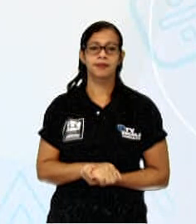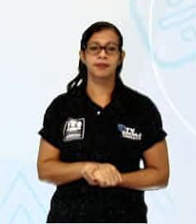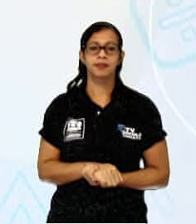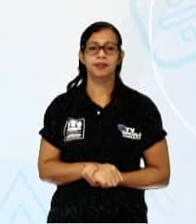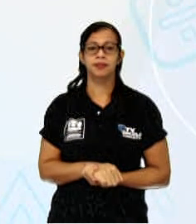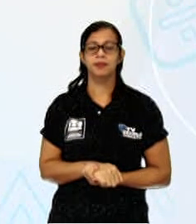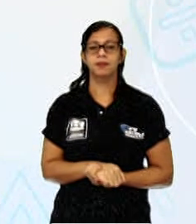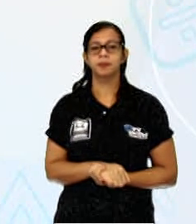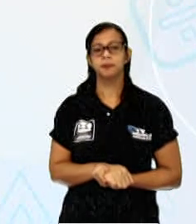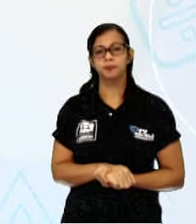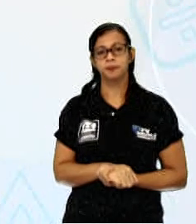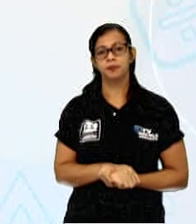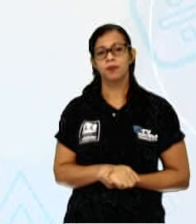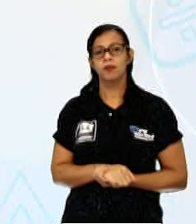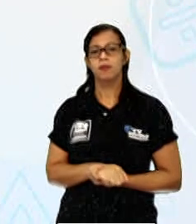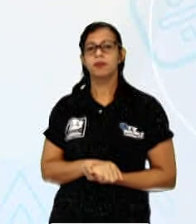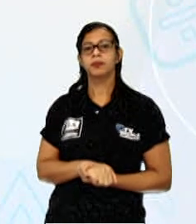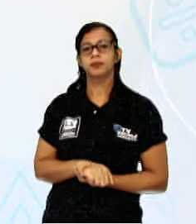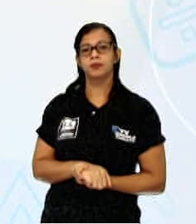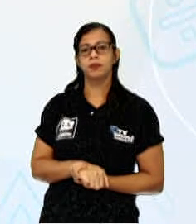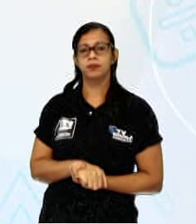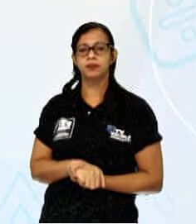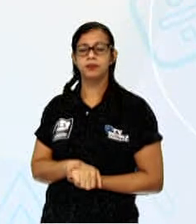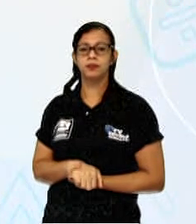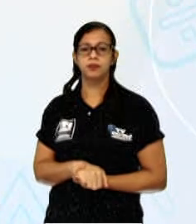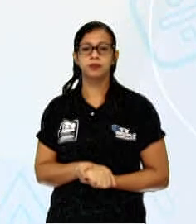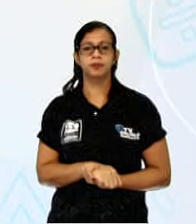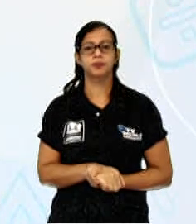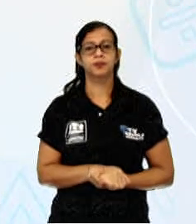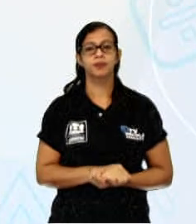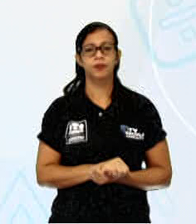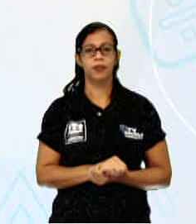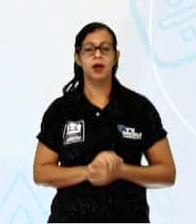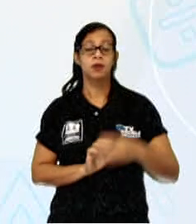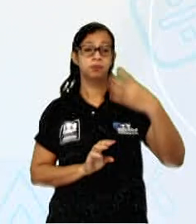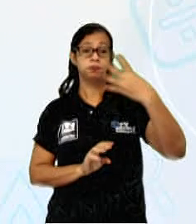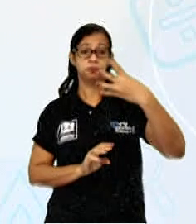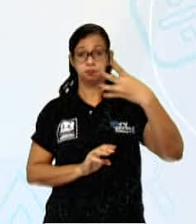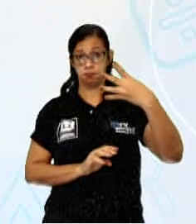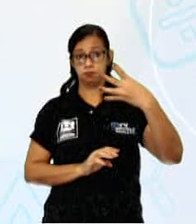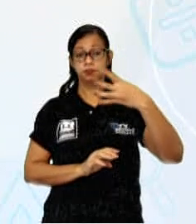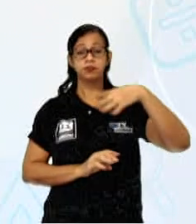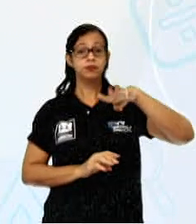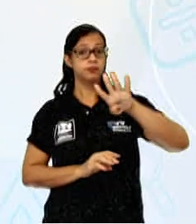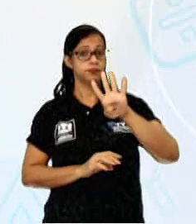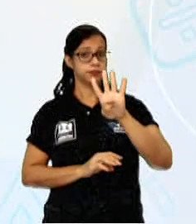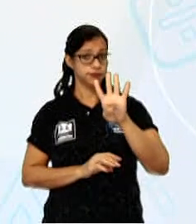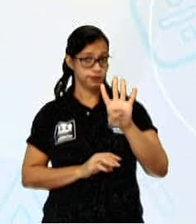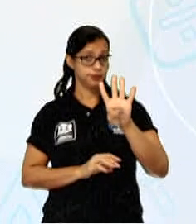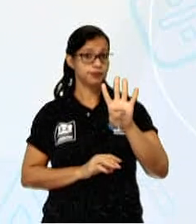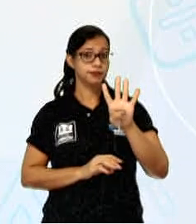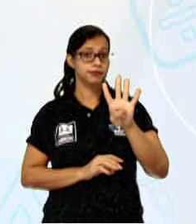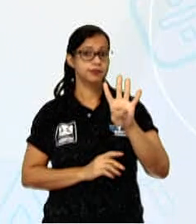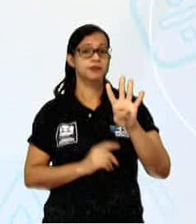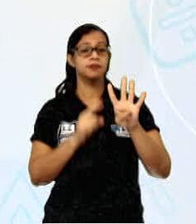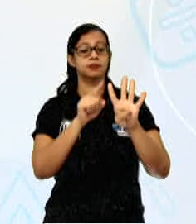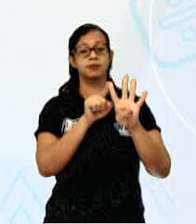e olha lá vamos colocar o quadro valor de lugar em seguida vamos colocar o resto